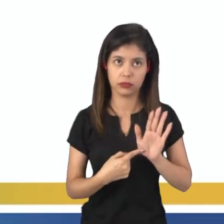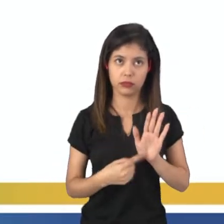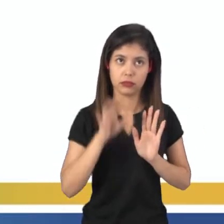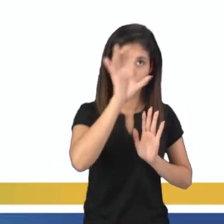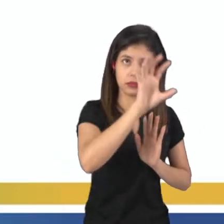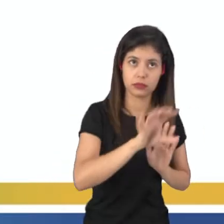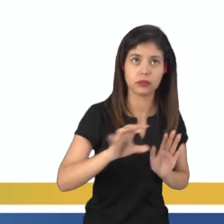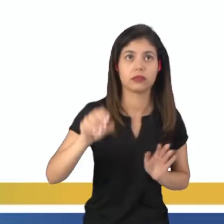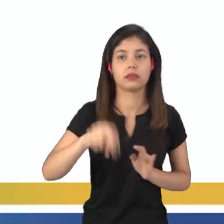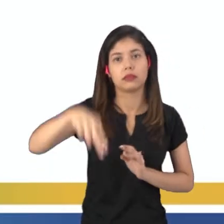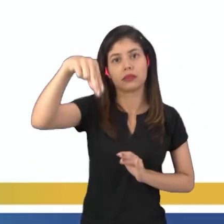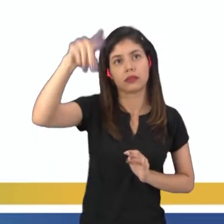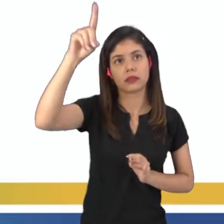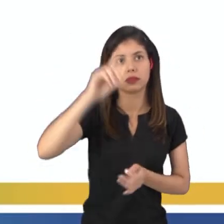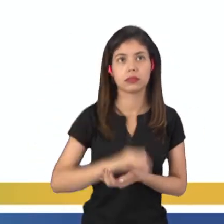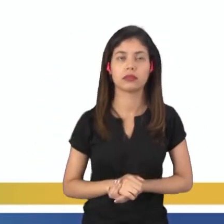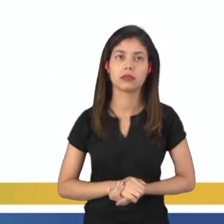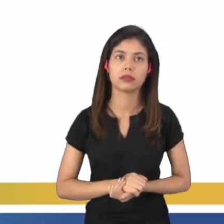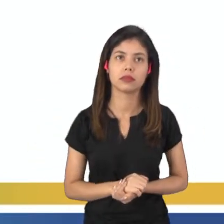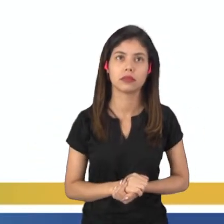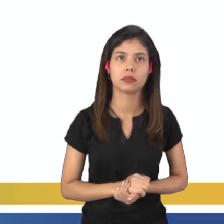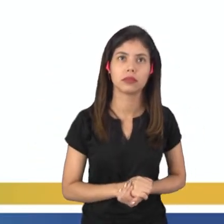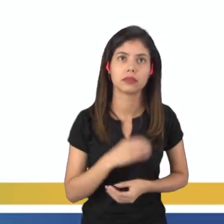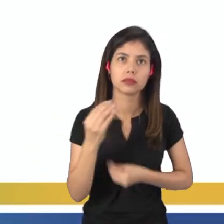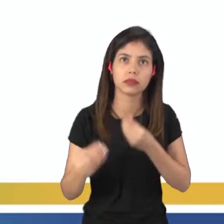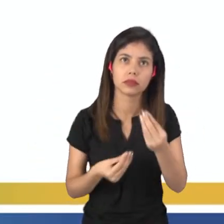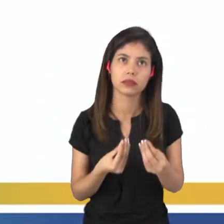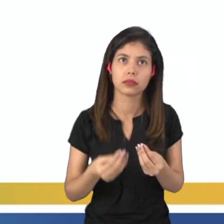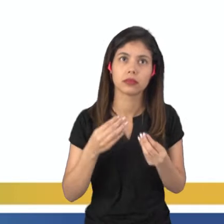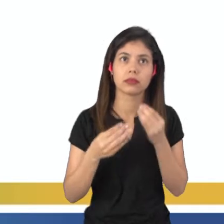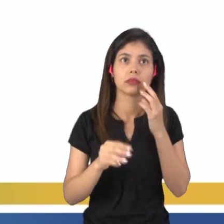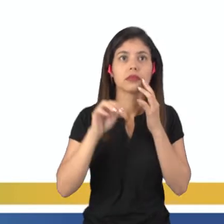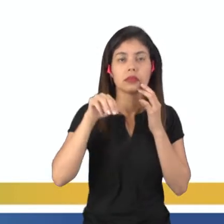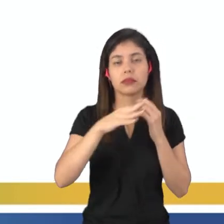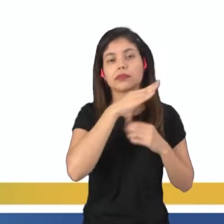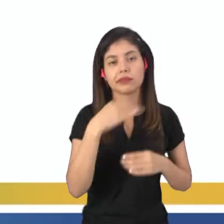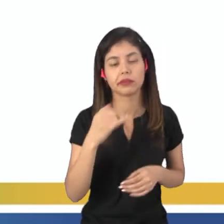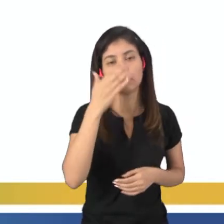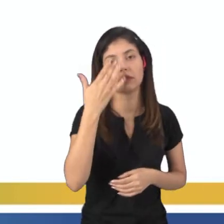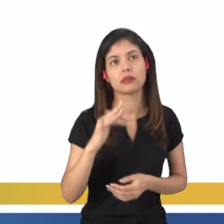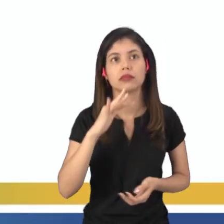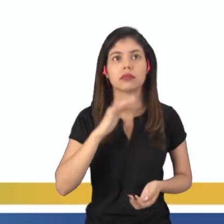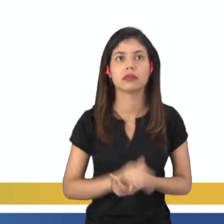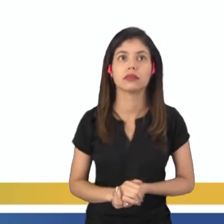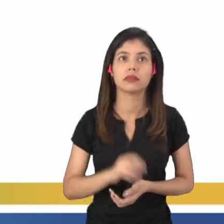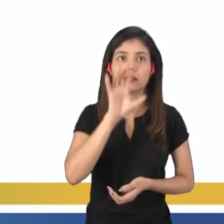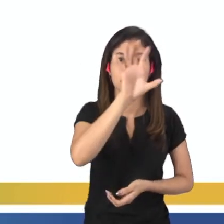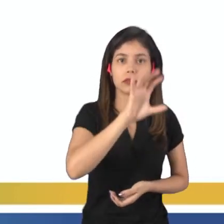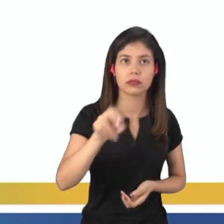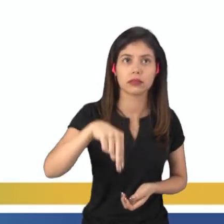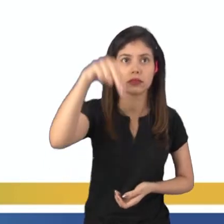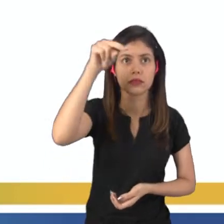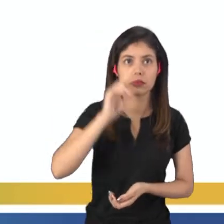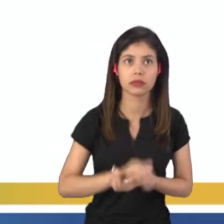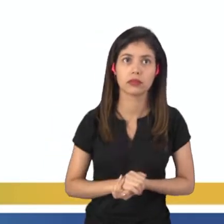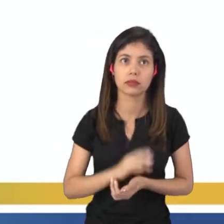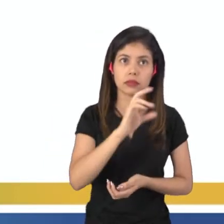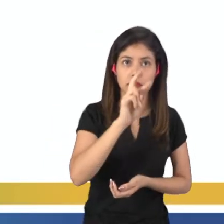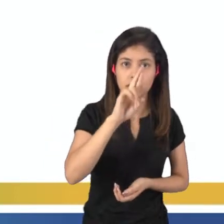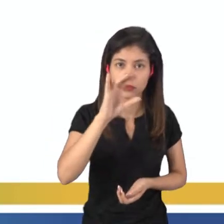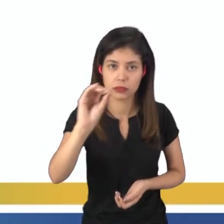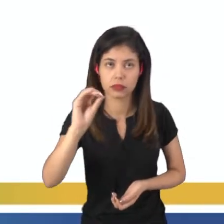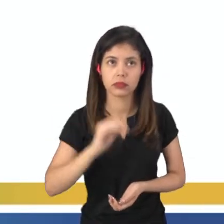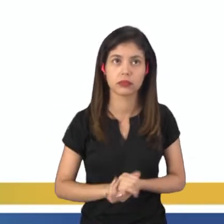região Nordeste, né? A taxa de mortalidade, como é uma taxa em percentual, região Norte, região